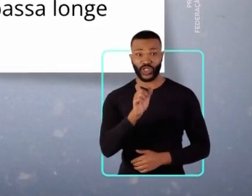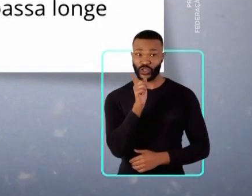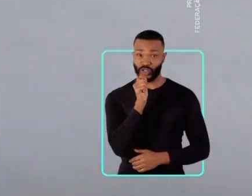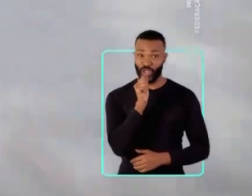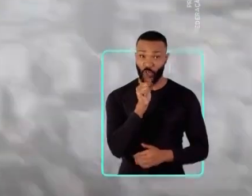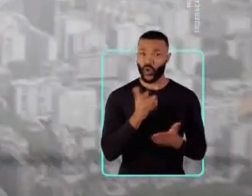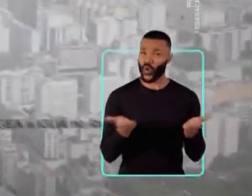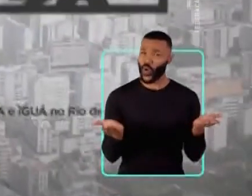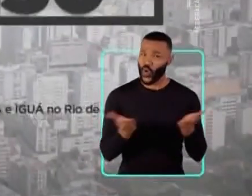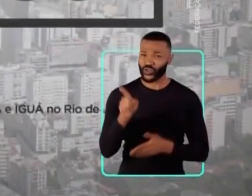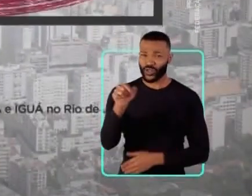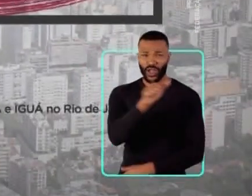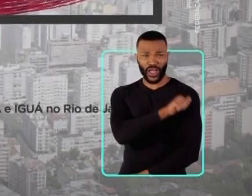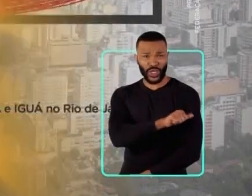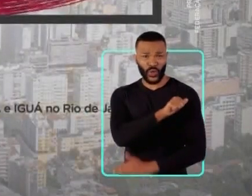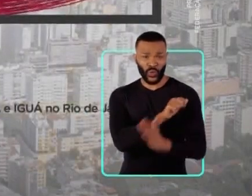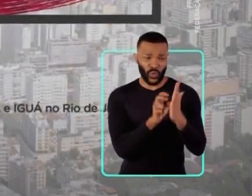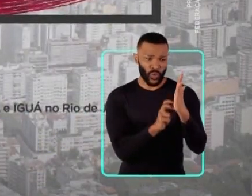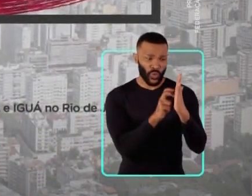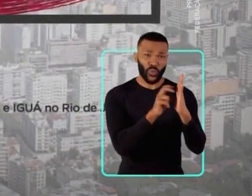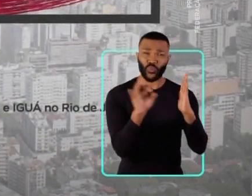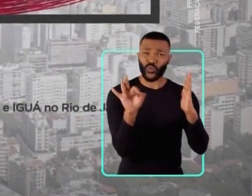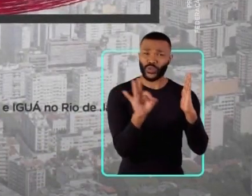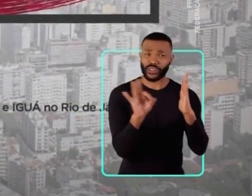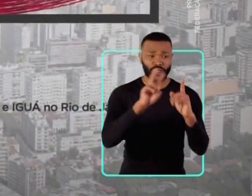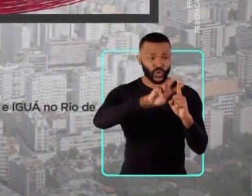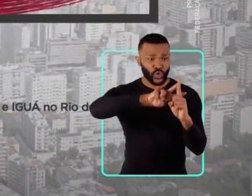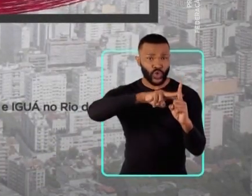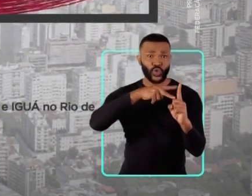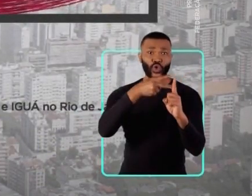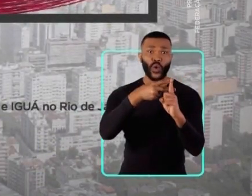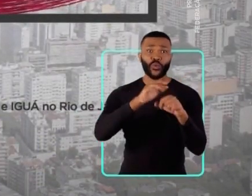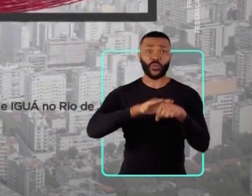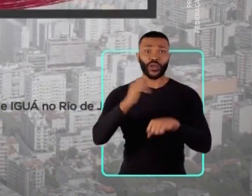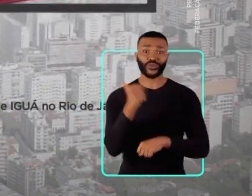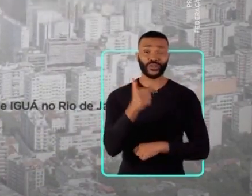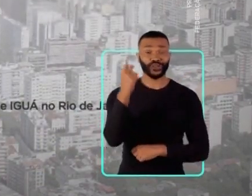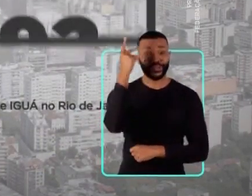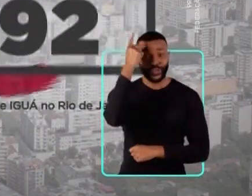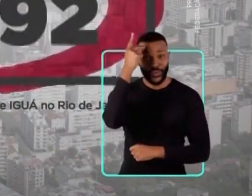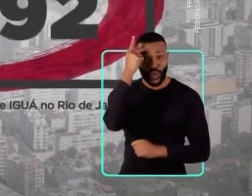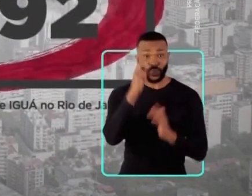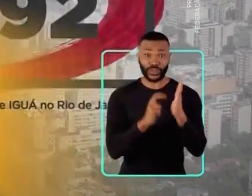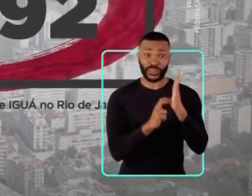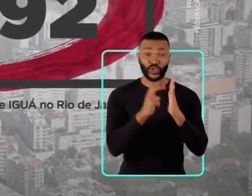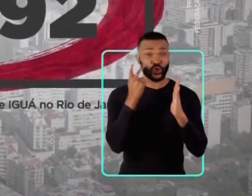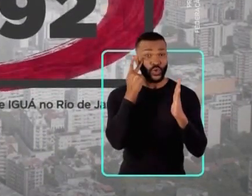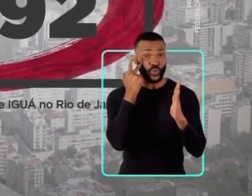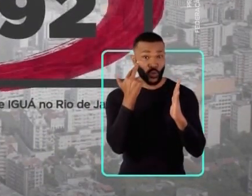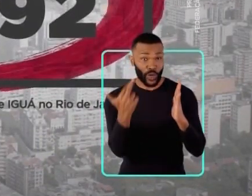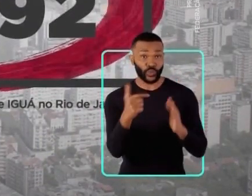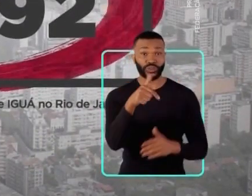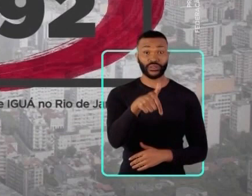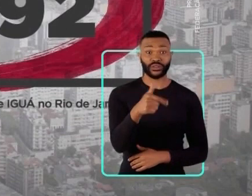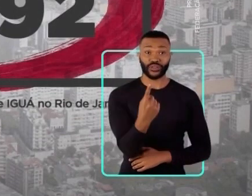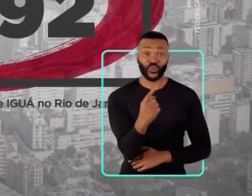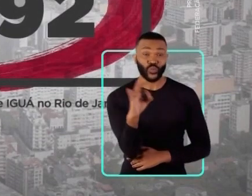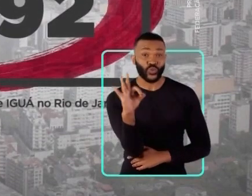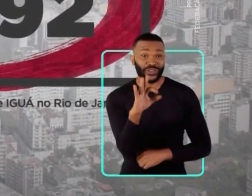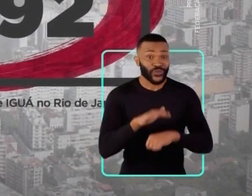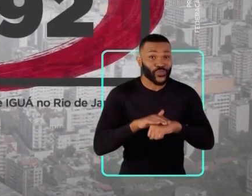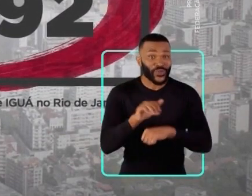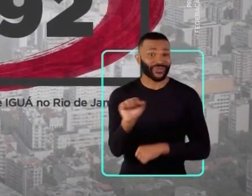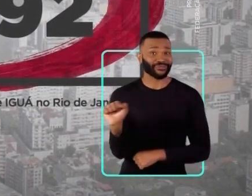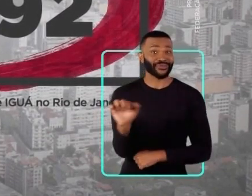deles. Hoje, a tarifa social no Rio é mais que o dobro de São Paulo. E a tarifa normal,